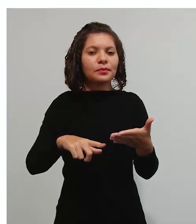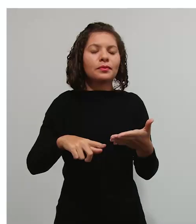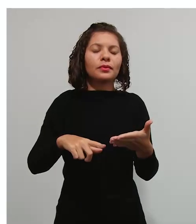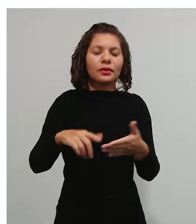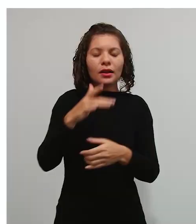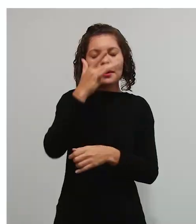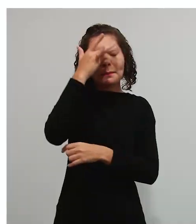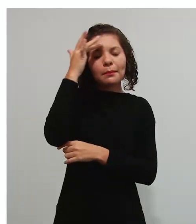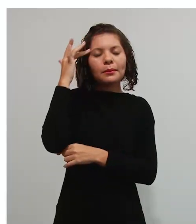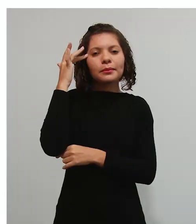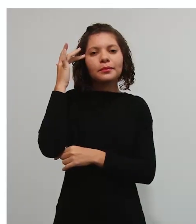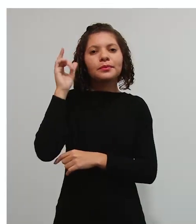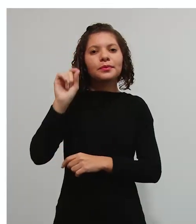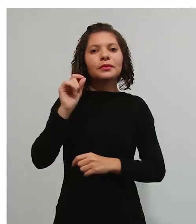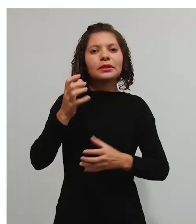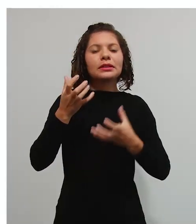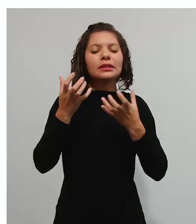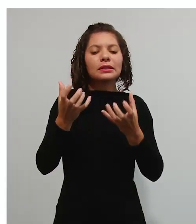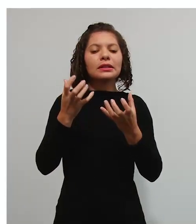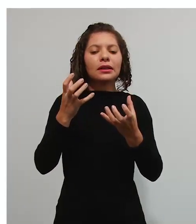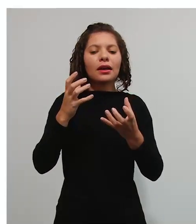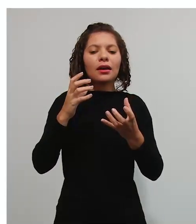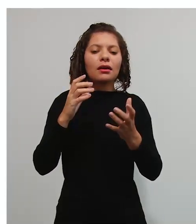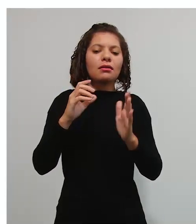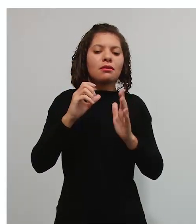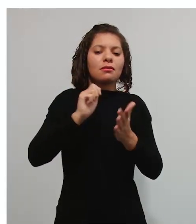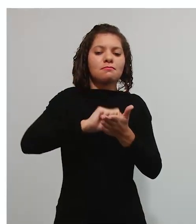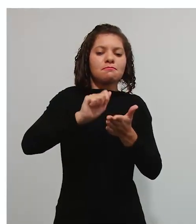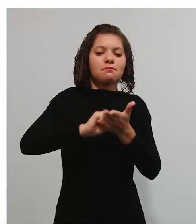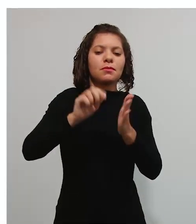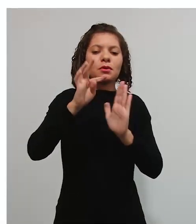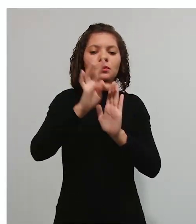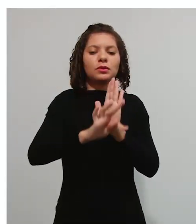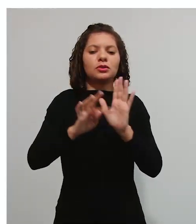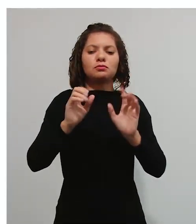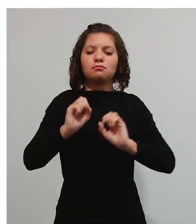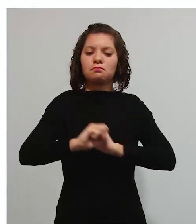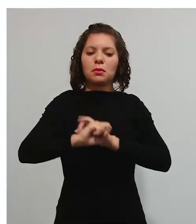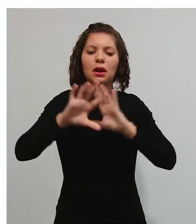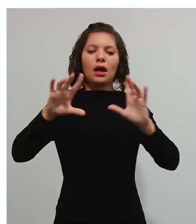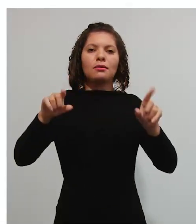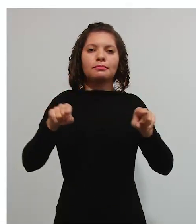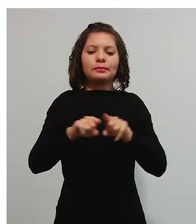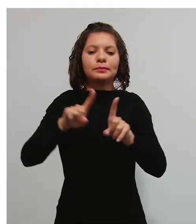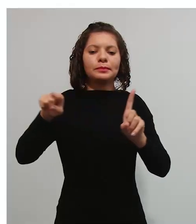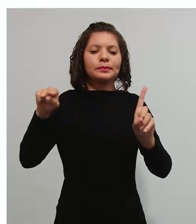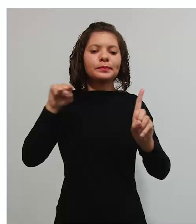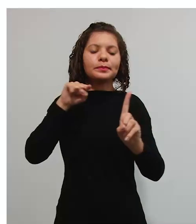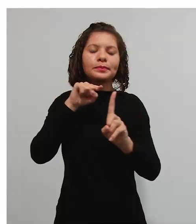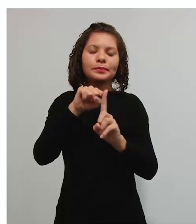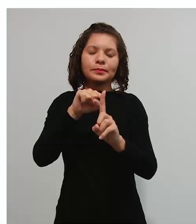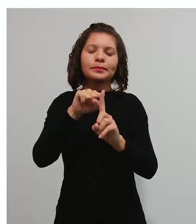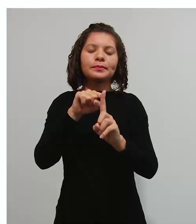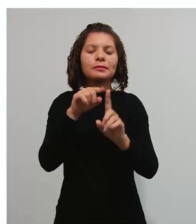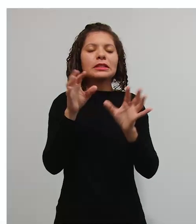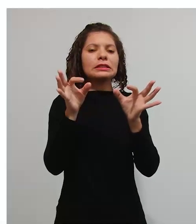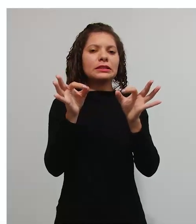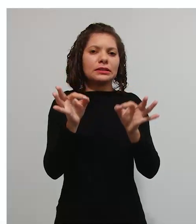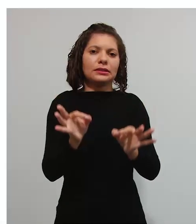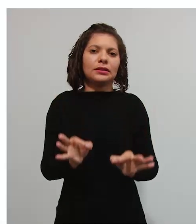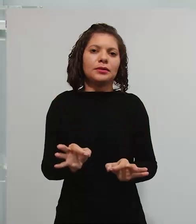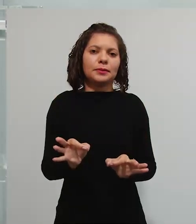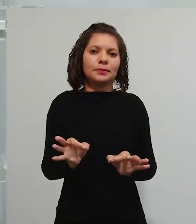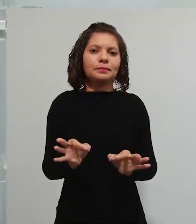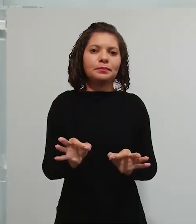a todas as pessoas que querem redigir um texto claro e objetivo, que cumpra com a função